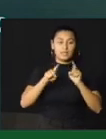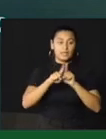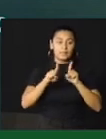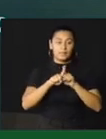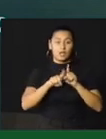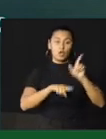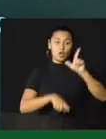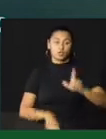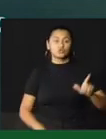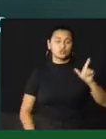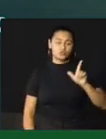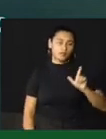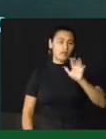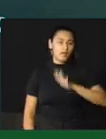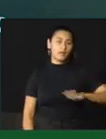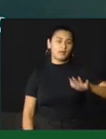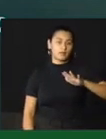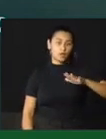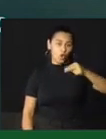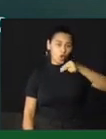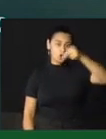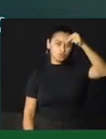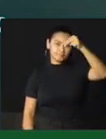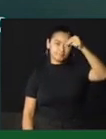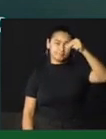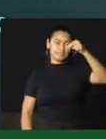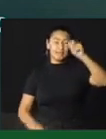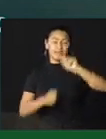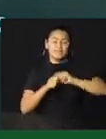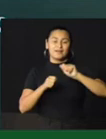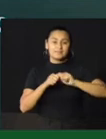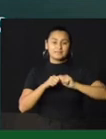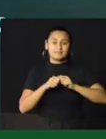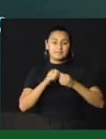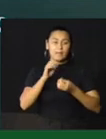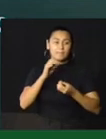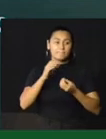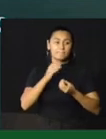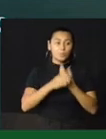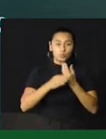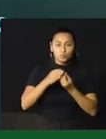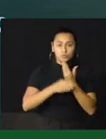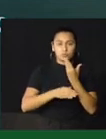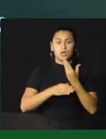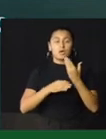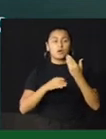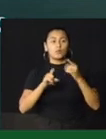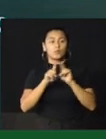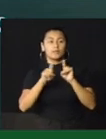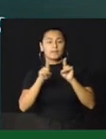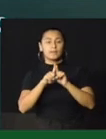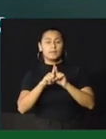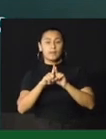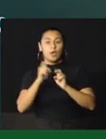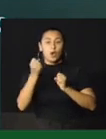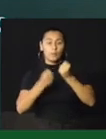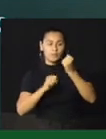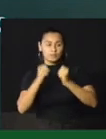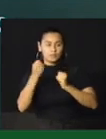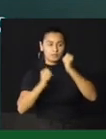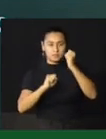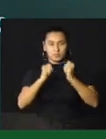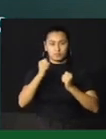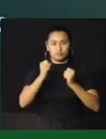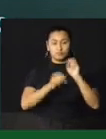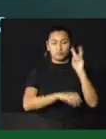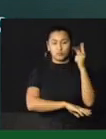arco Norte que viabilize Inclusive a produção e a a a a a operacionalização